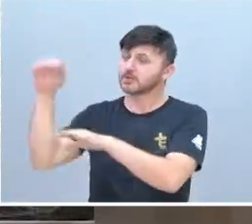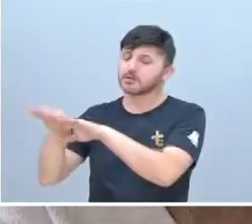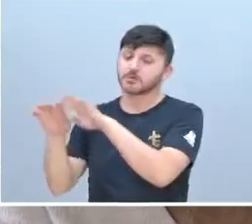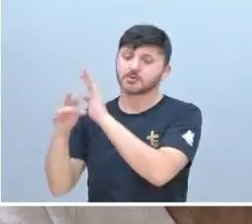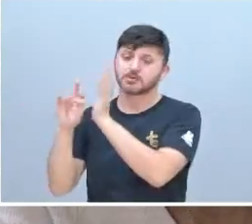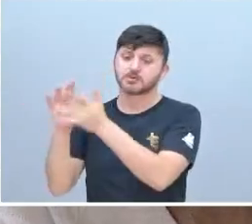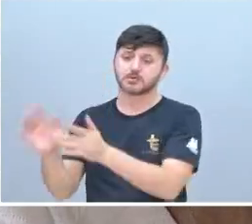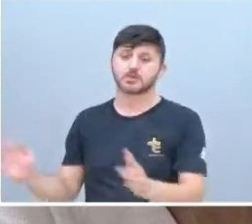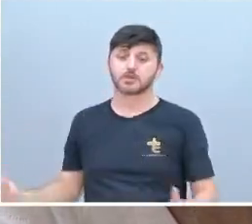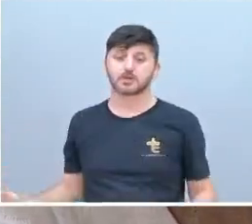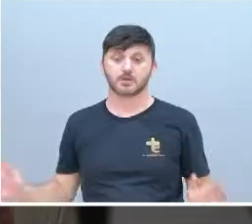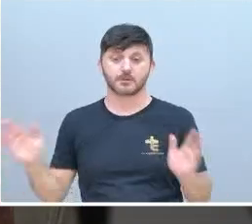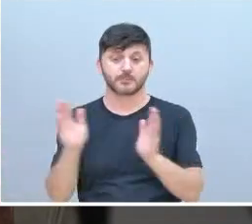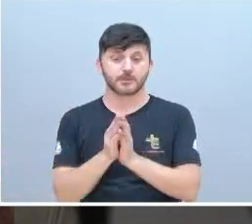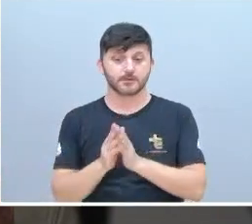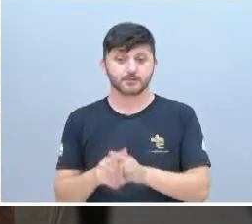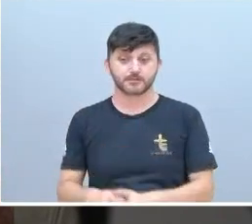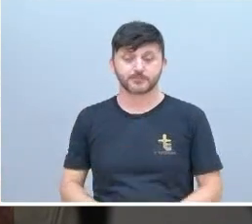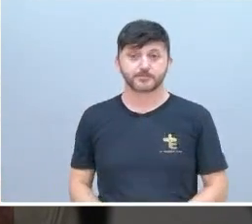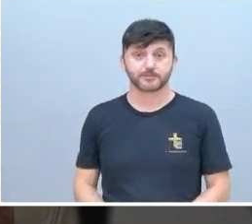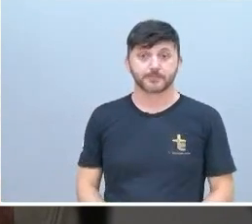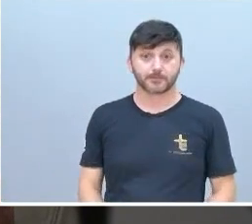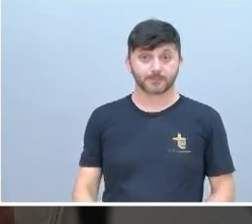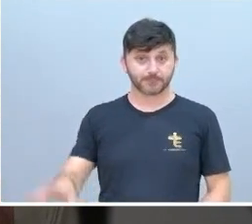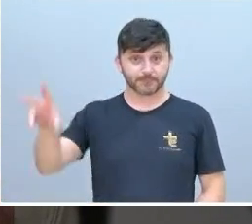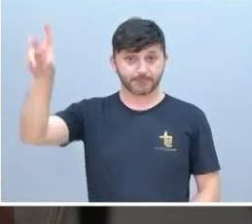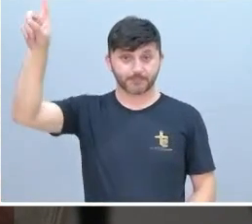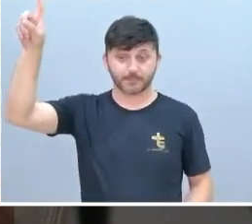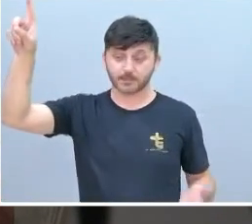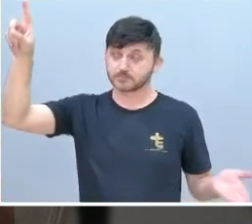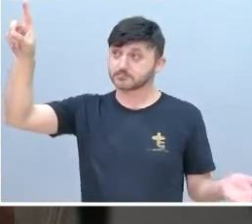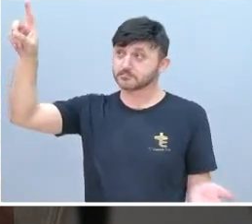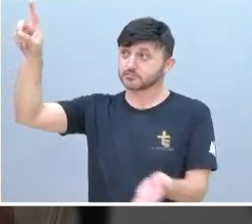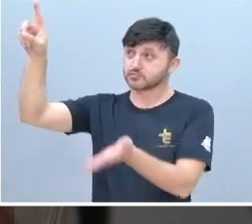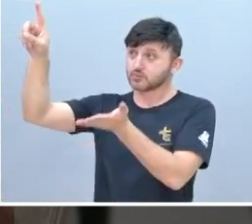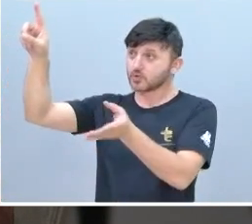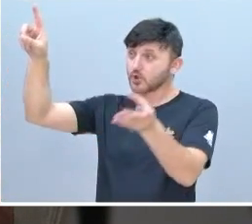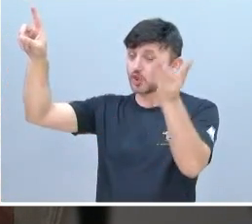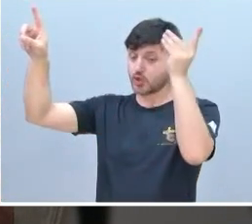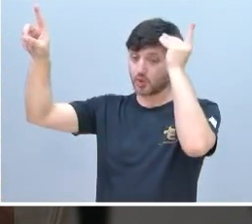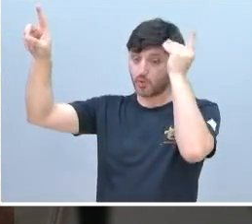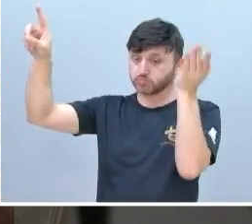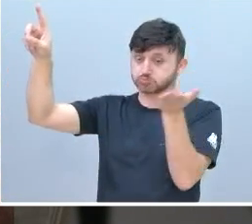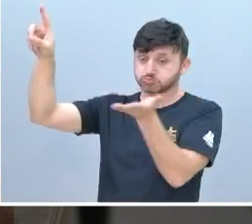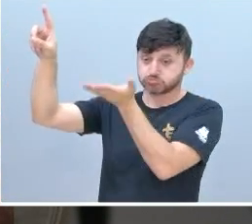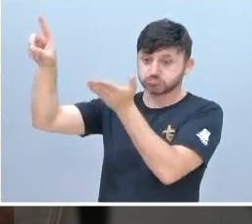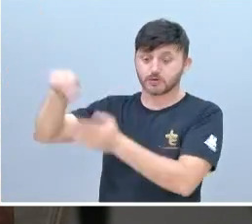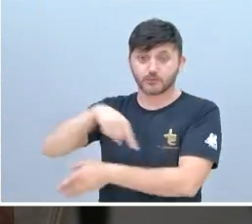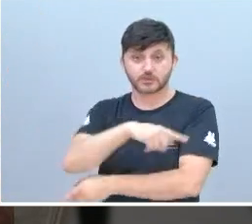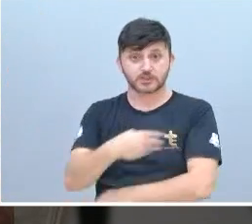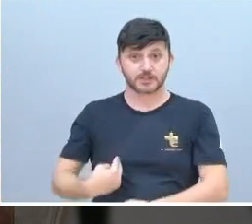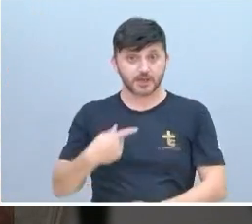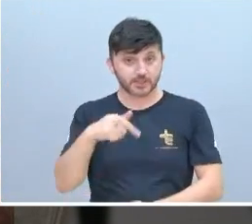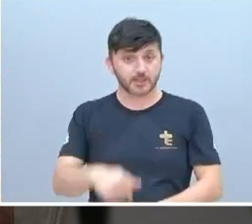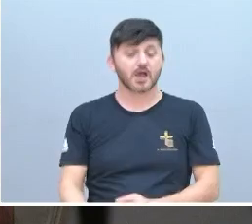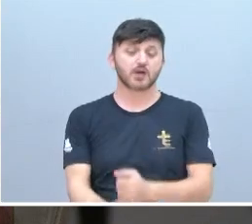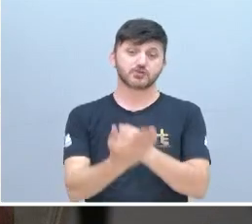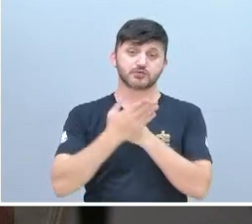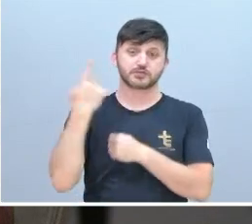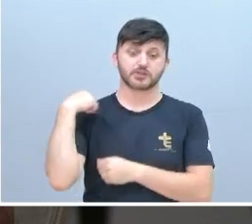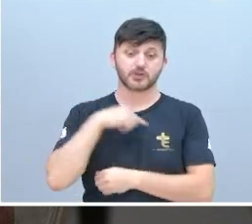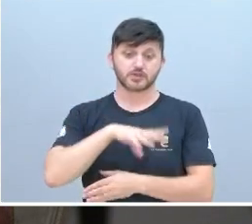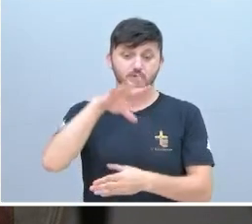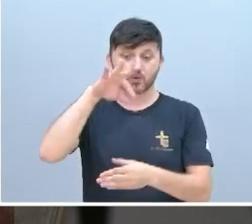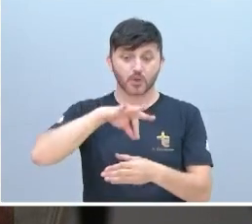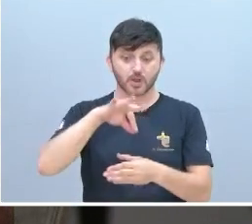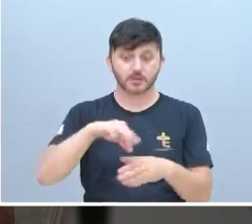Santo. Amém. Apresentemos ao Senhor os nossos dons. Você que está aqui no santuário, seja generoso em sua